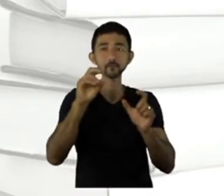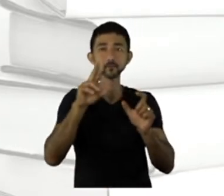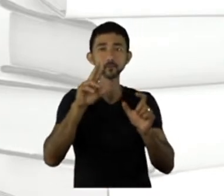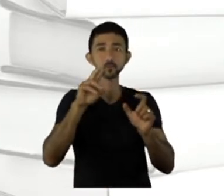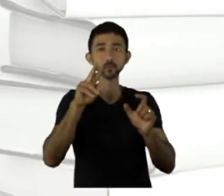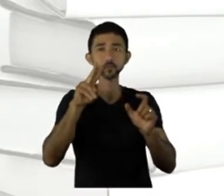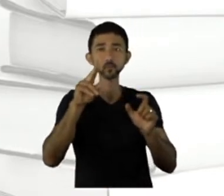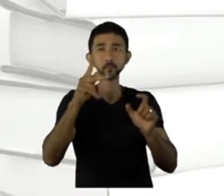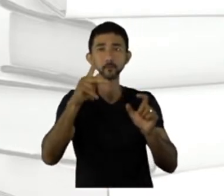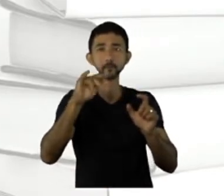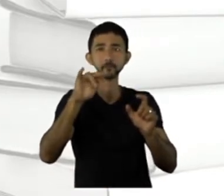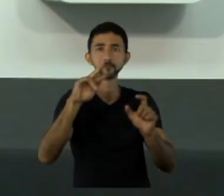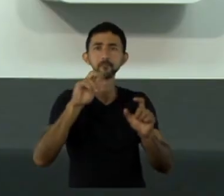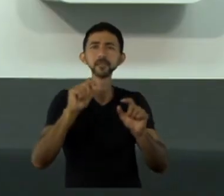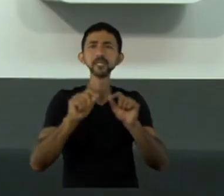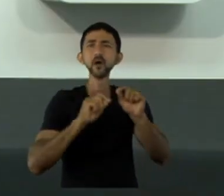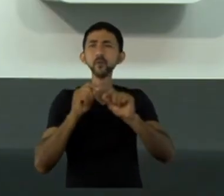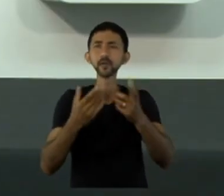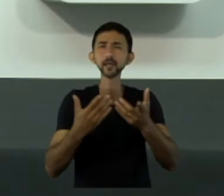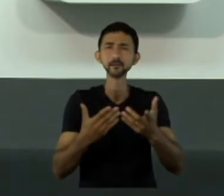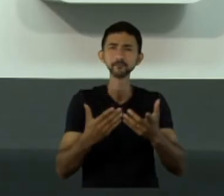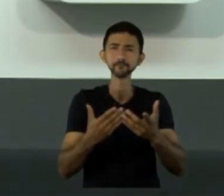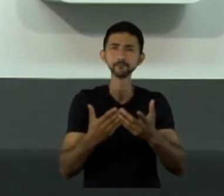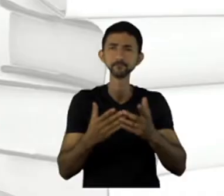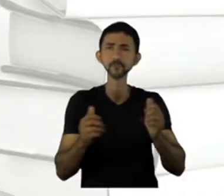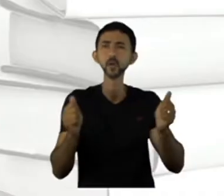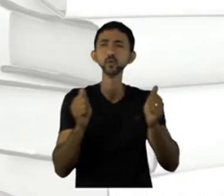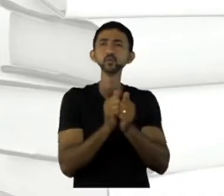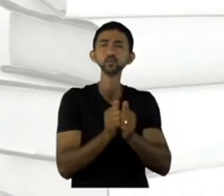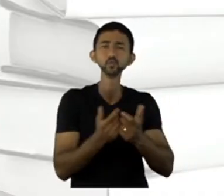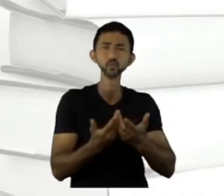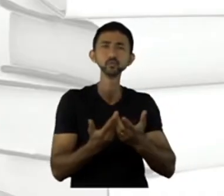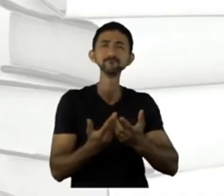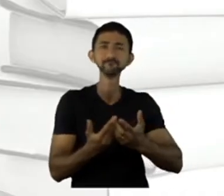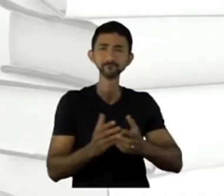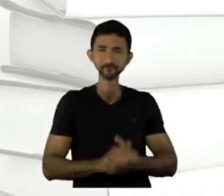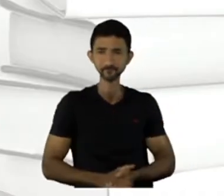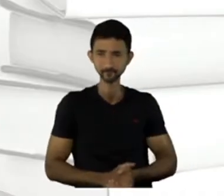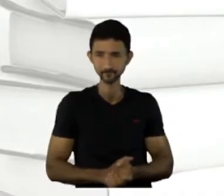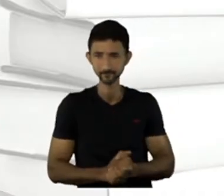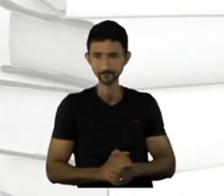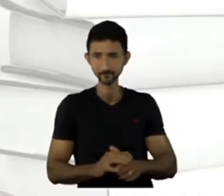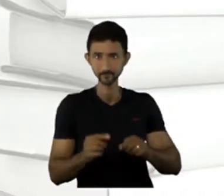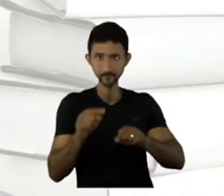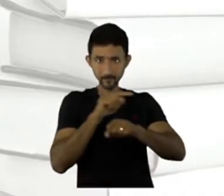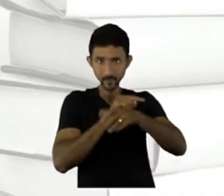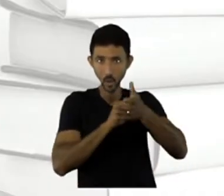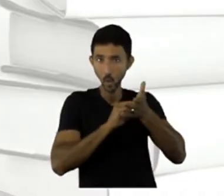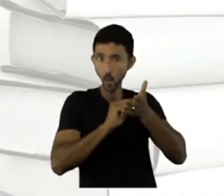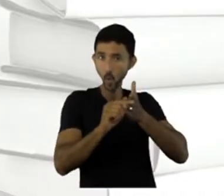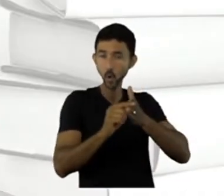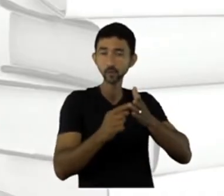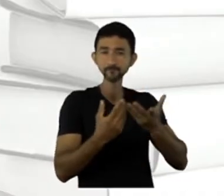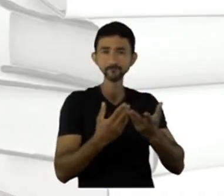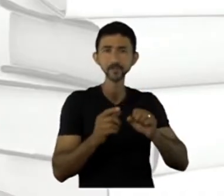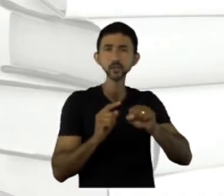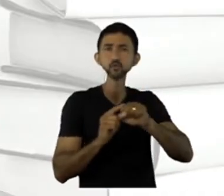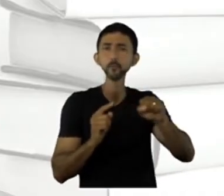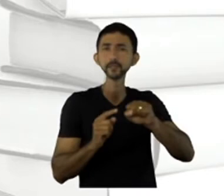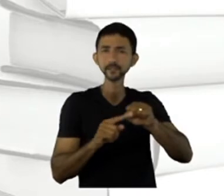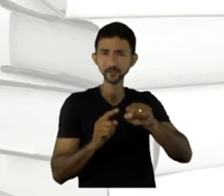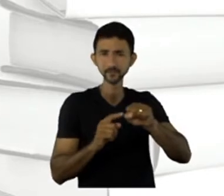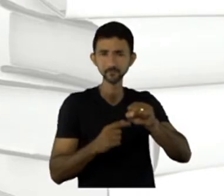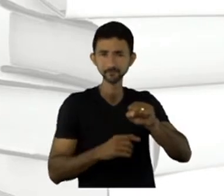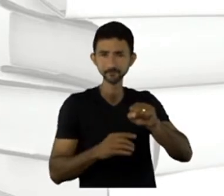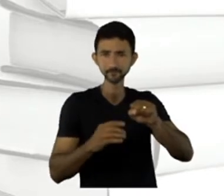Que curupira pra gente é o quê? Ele vem a ser um substantivo. Olha lá, eu grifei pra ti o curupira aí pra te observar. Quando